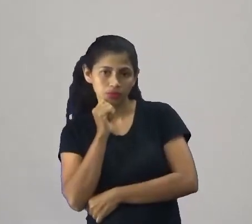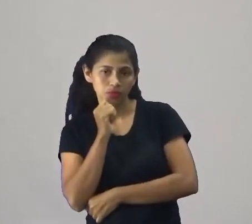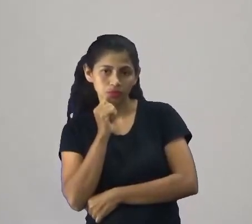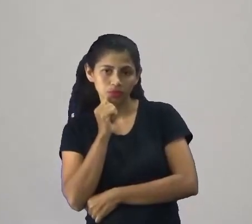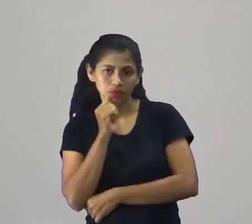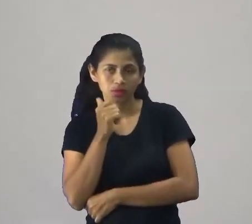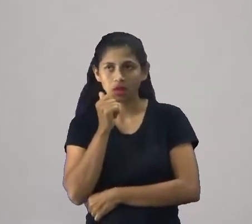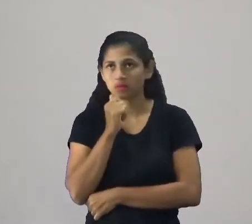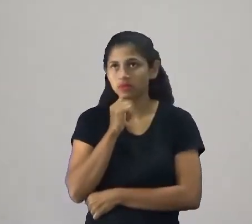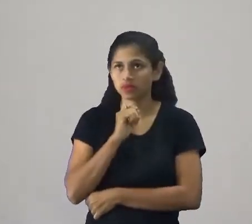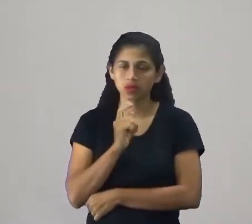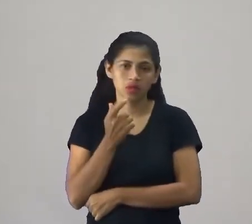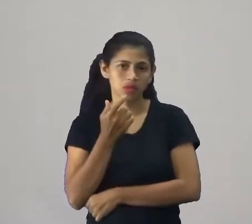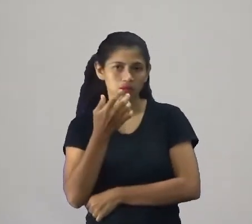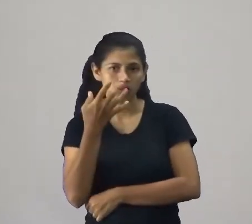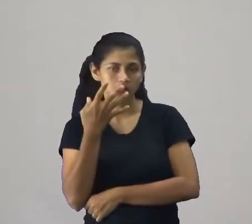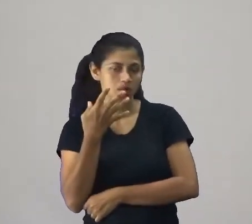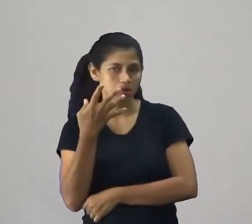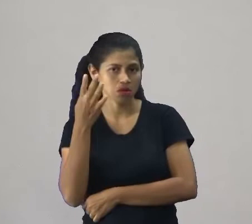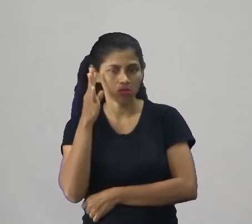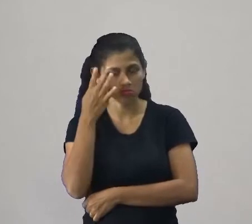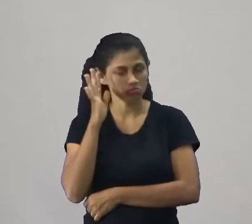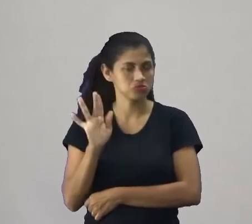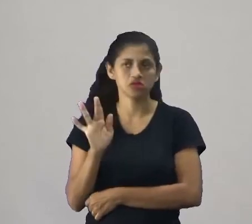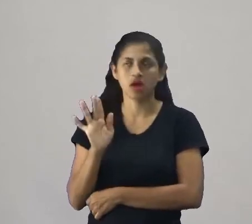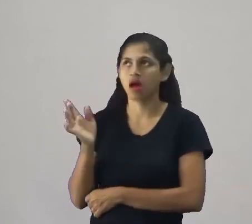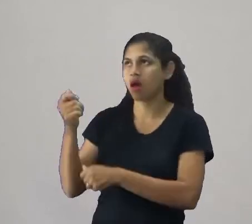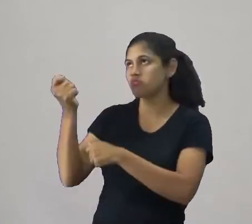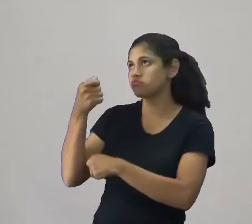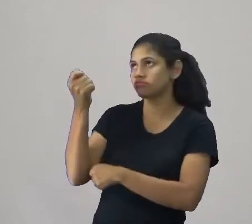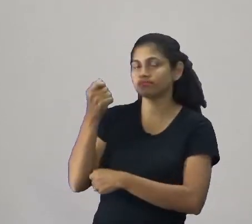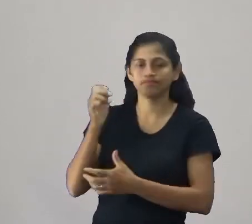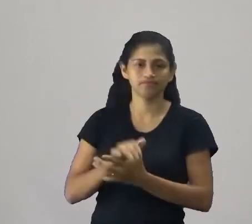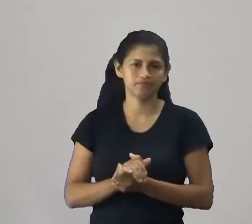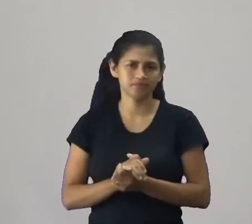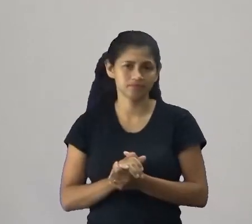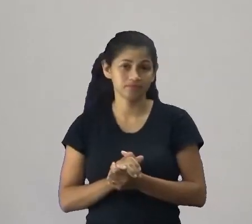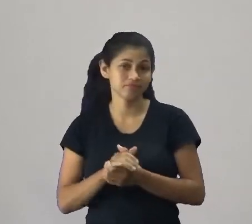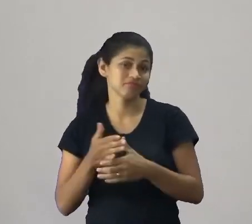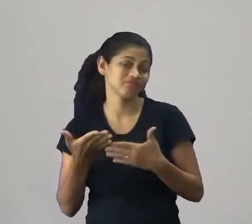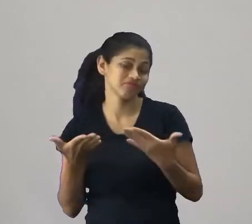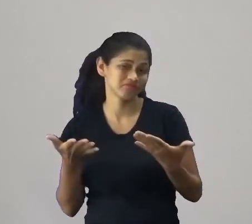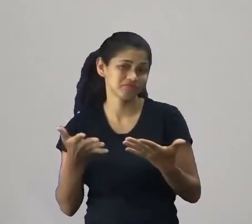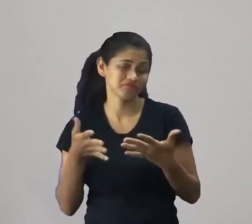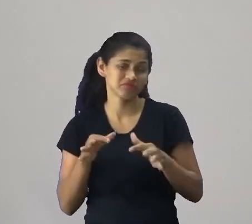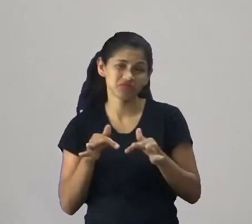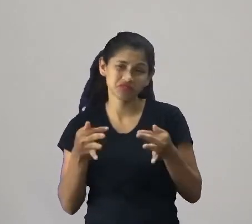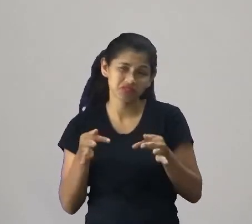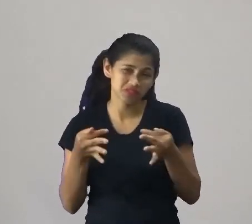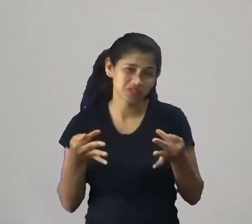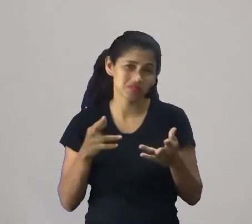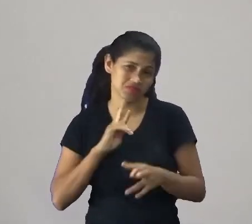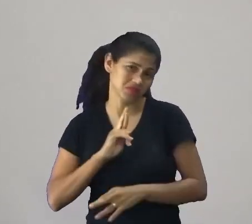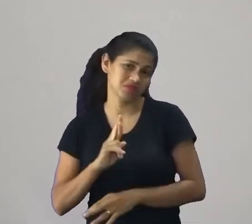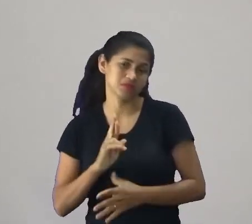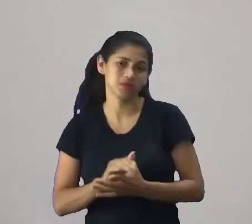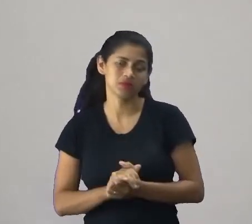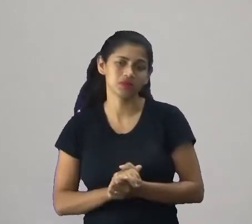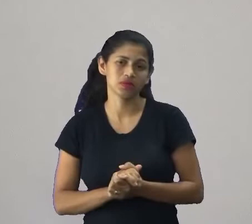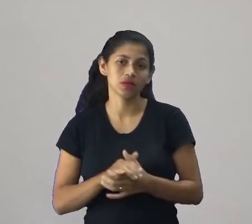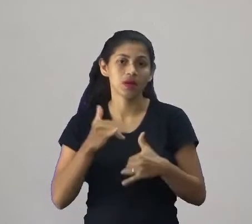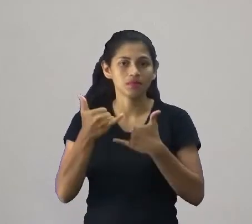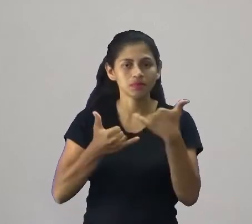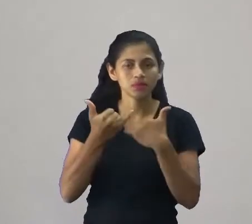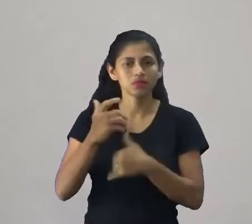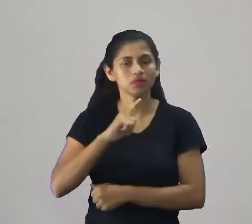vai... Vazio, raso, superficial. Vamos analisar que a brincadeira ela tem uma